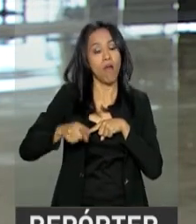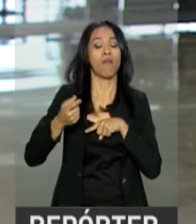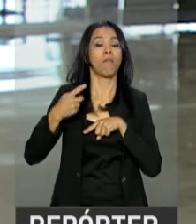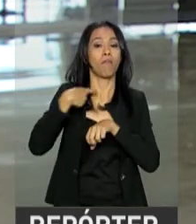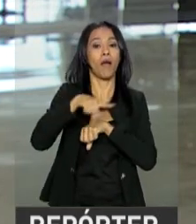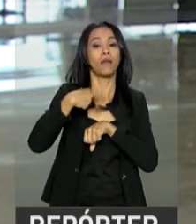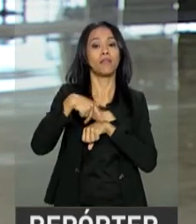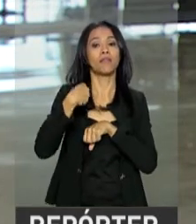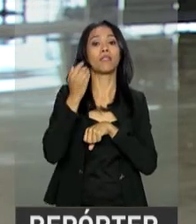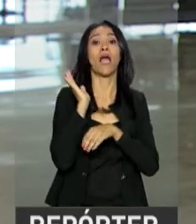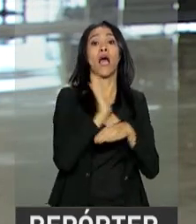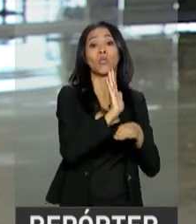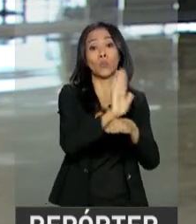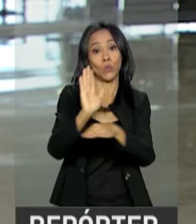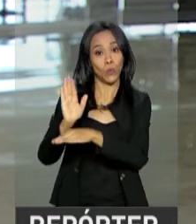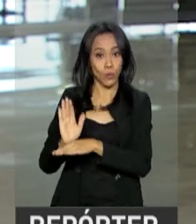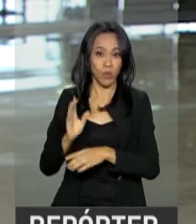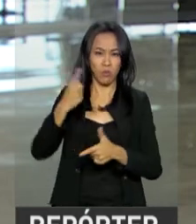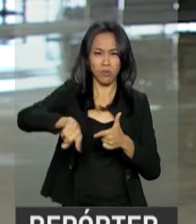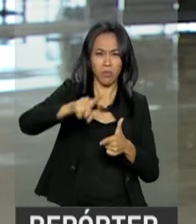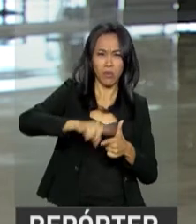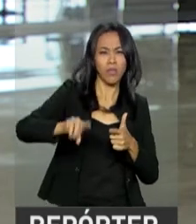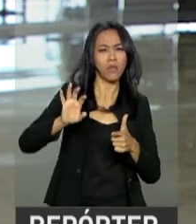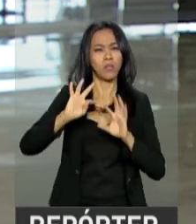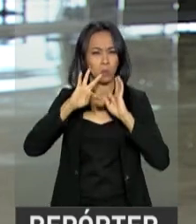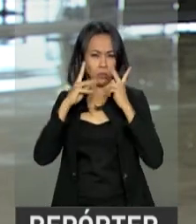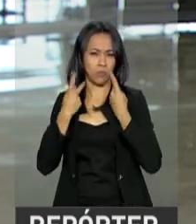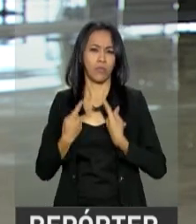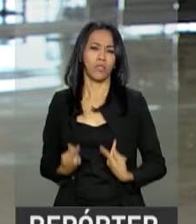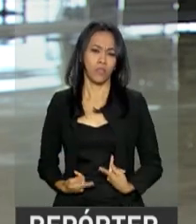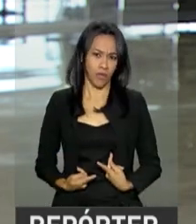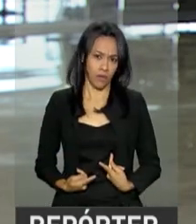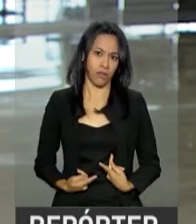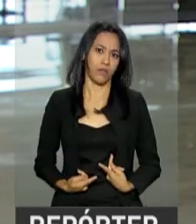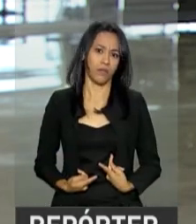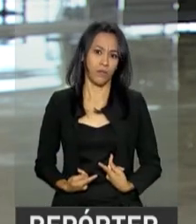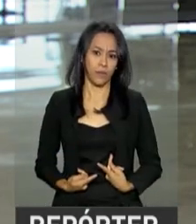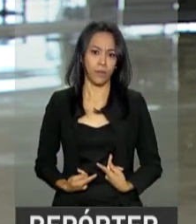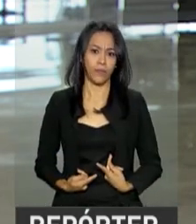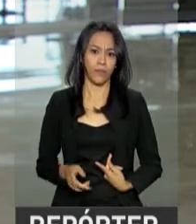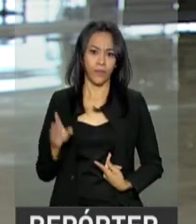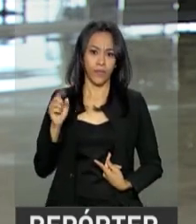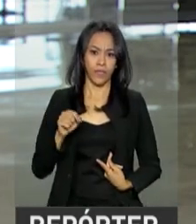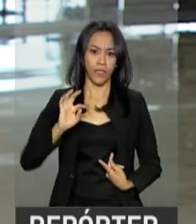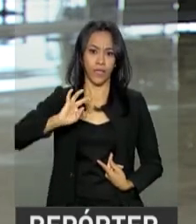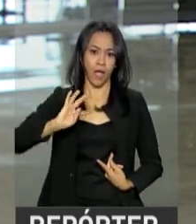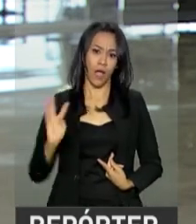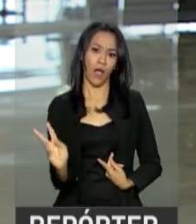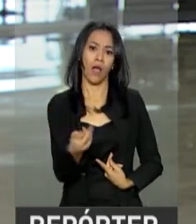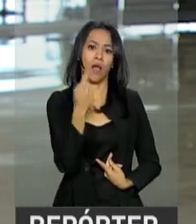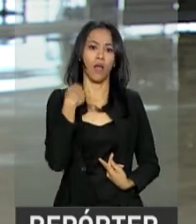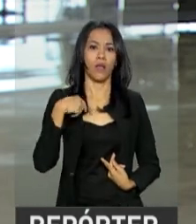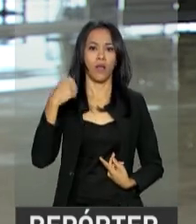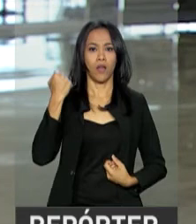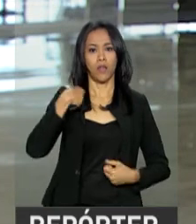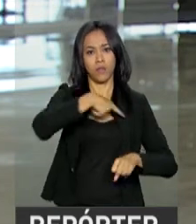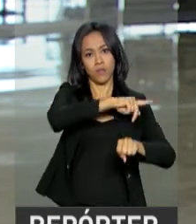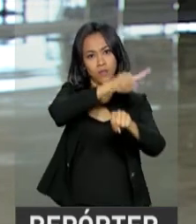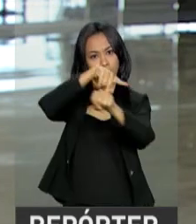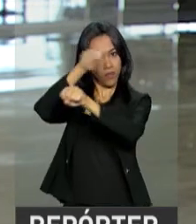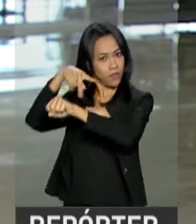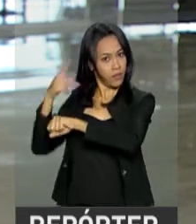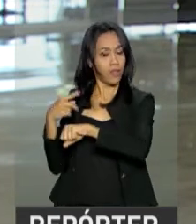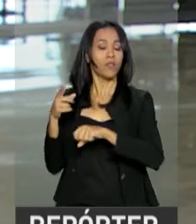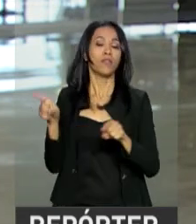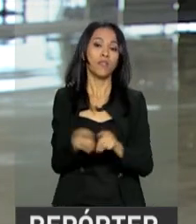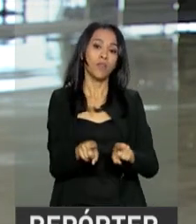que ajudam na crise humanitária que ajudam outros países e outras pessoas que passam por uma crise humanitária e além de falar do caso da venezuela